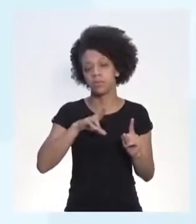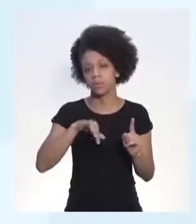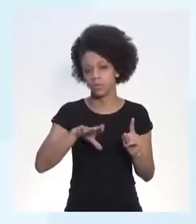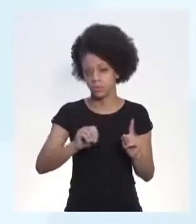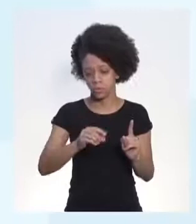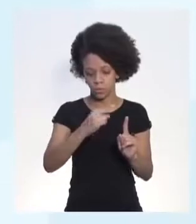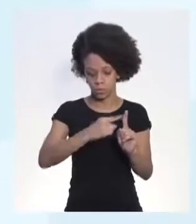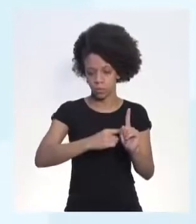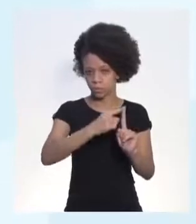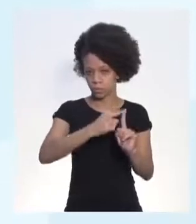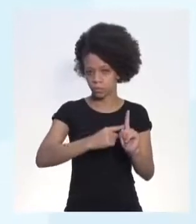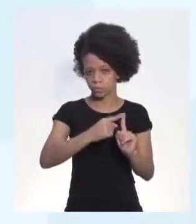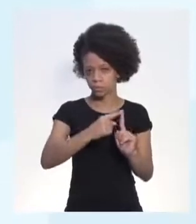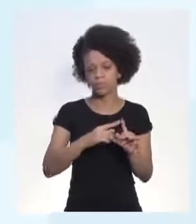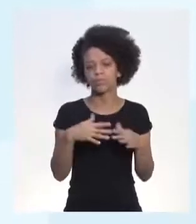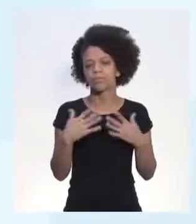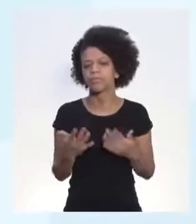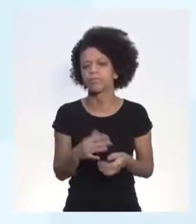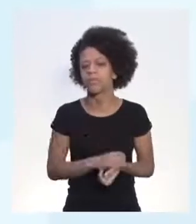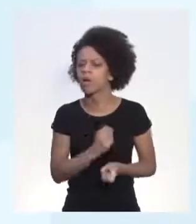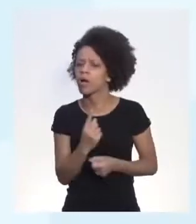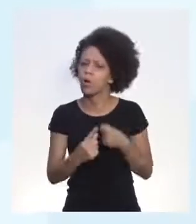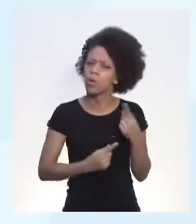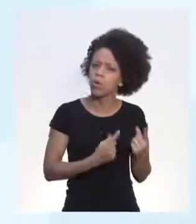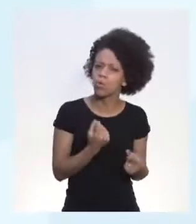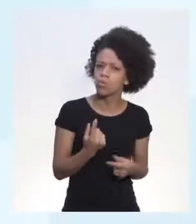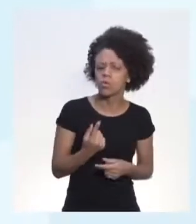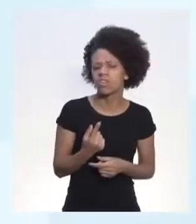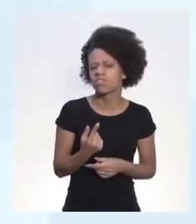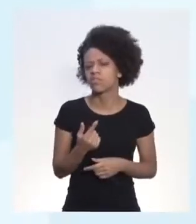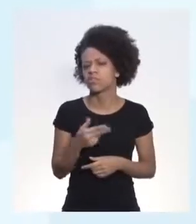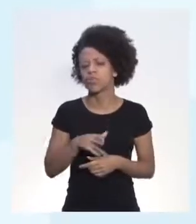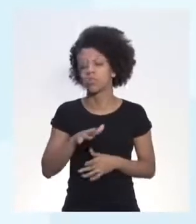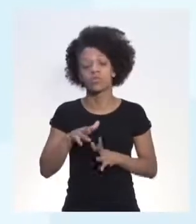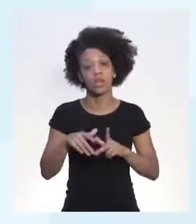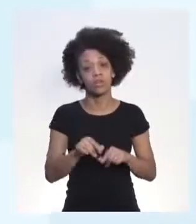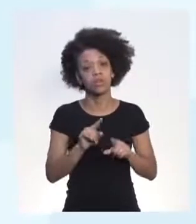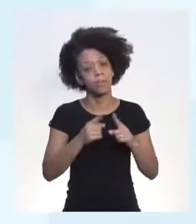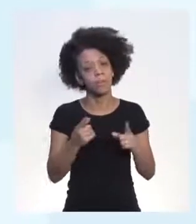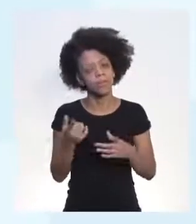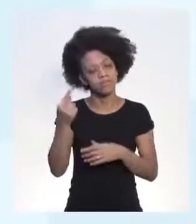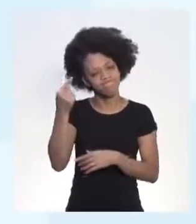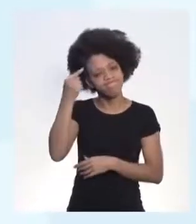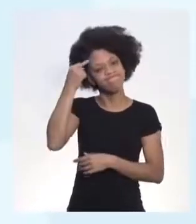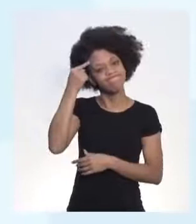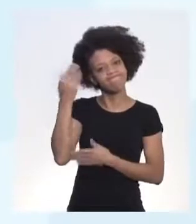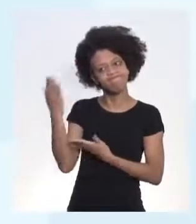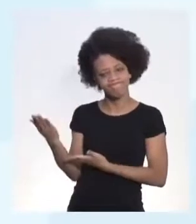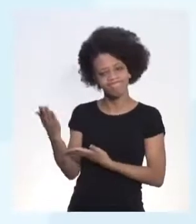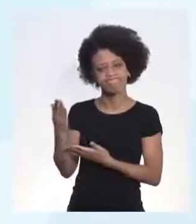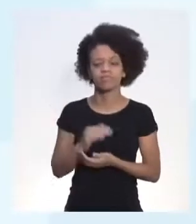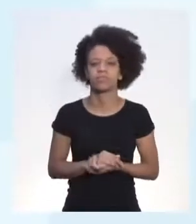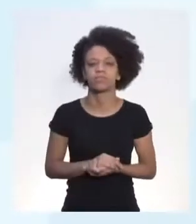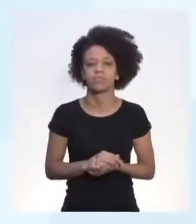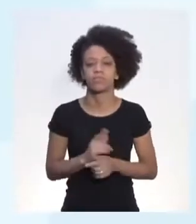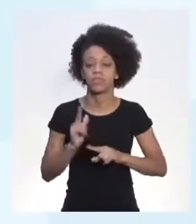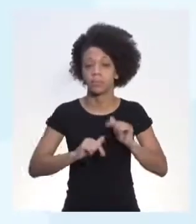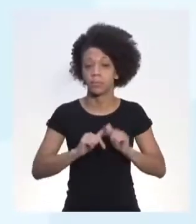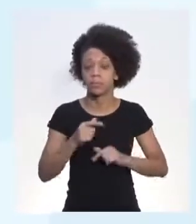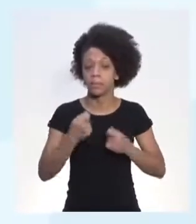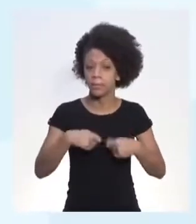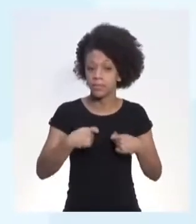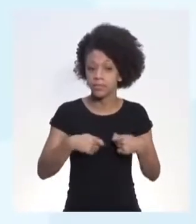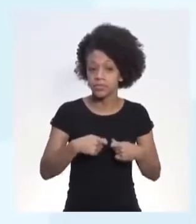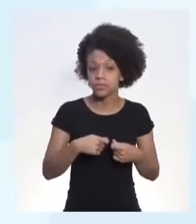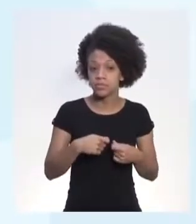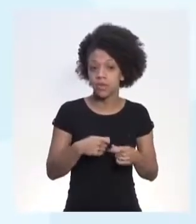né? Eu coloquei alguns itens, nem todos eu vou utilizar, mas seria mais ou menos essa a ideia. Então, os materiais, eu vou precisar de um frasco